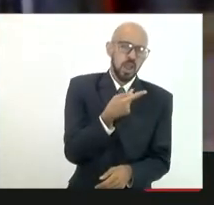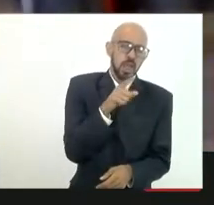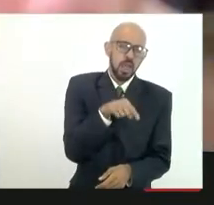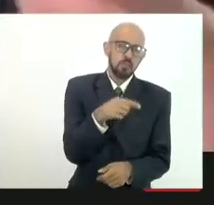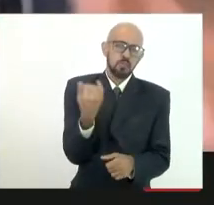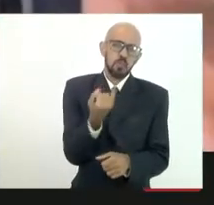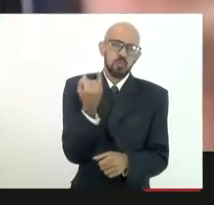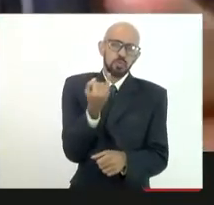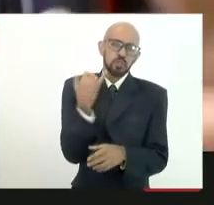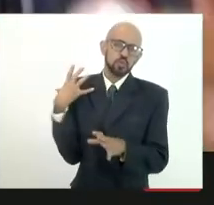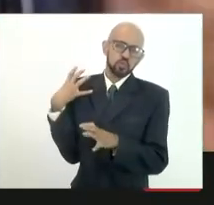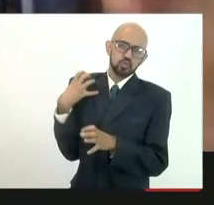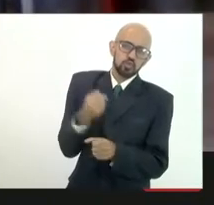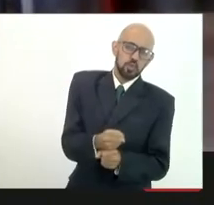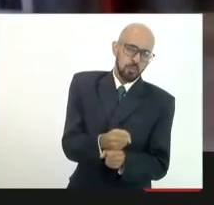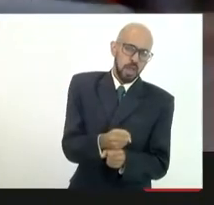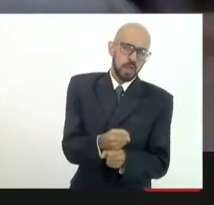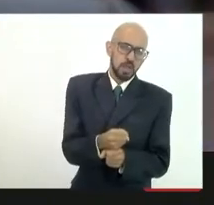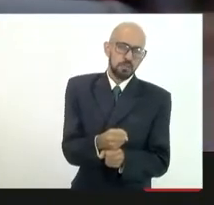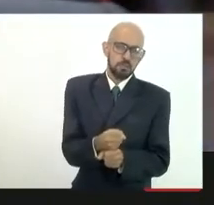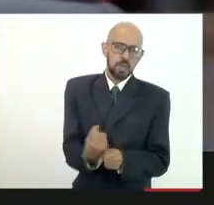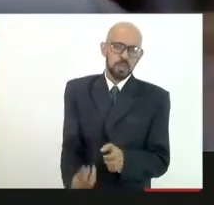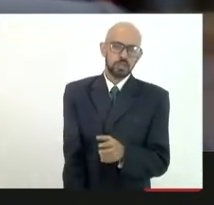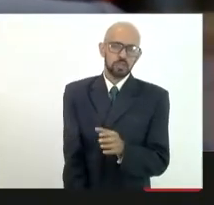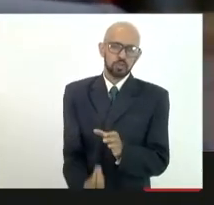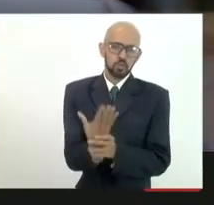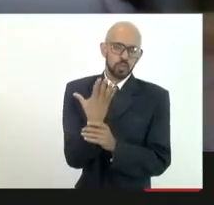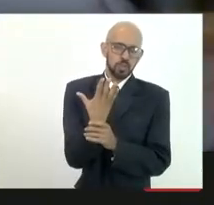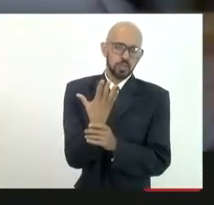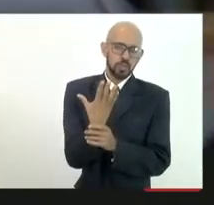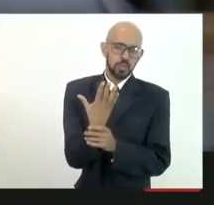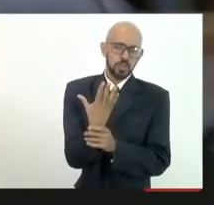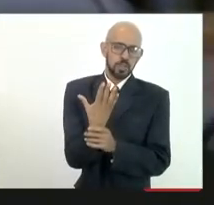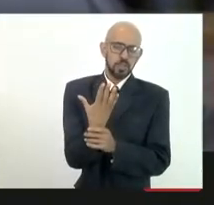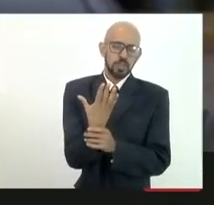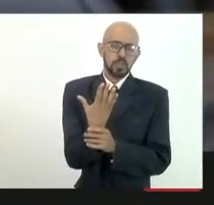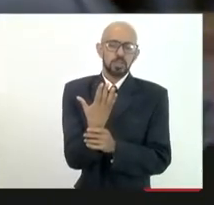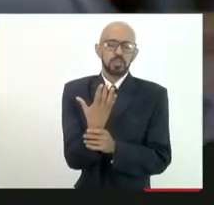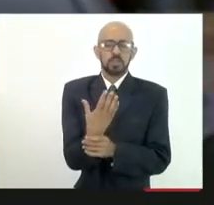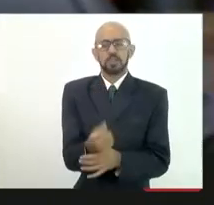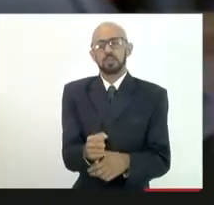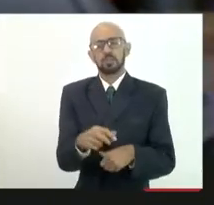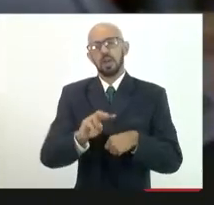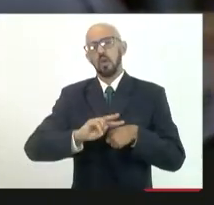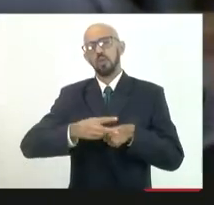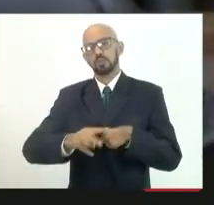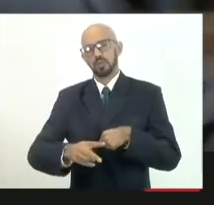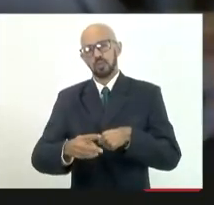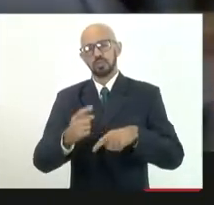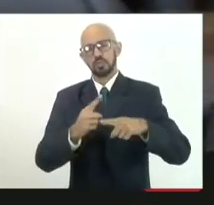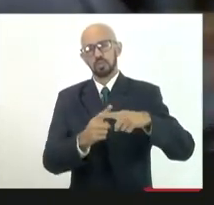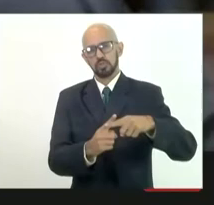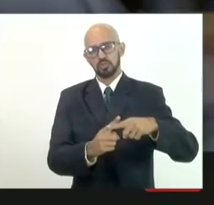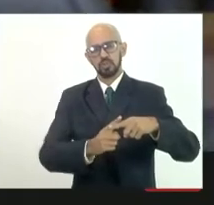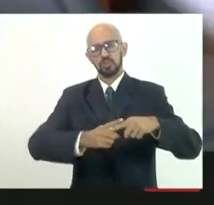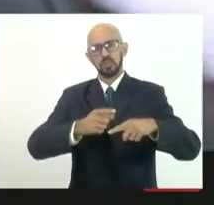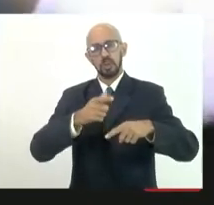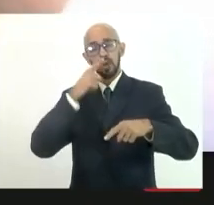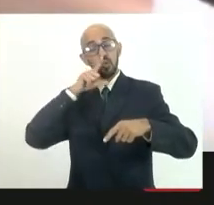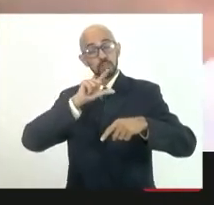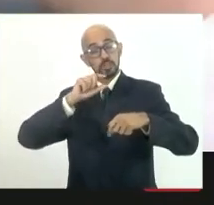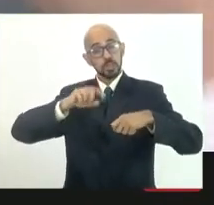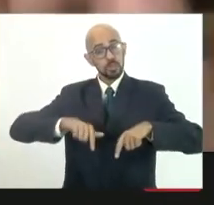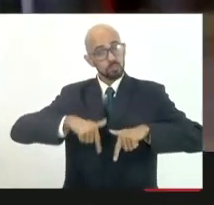consolidar isso para que isso gere resultados, gere efetivamente atuações e